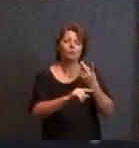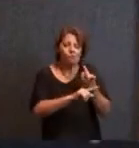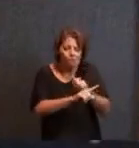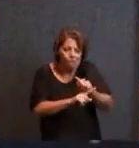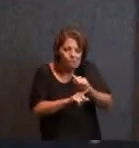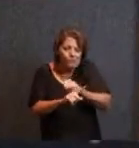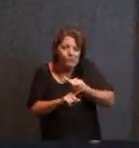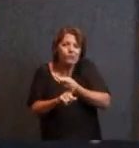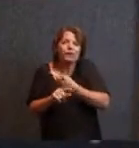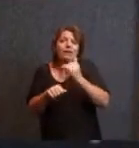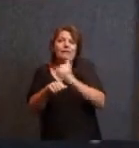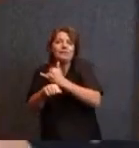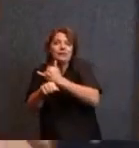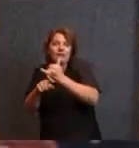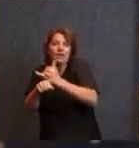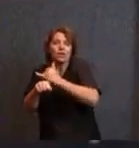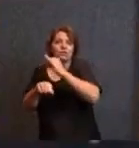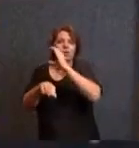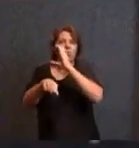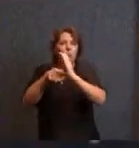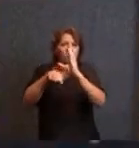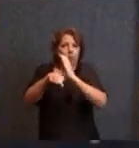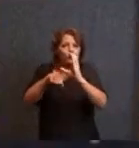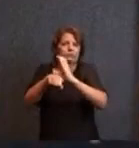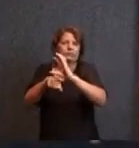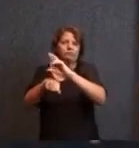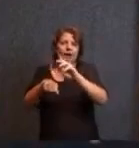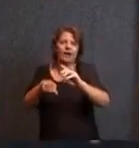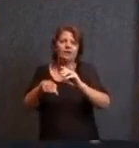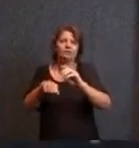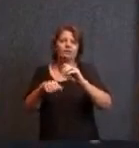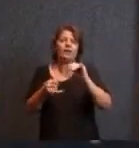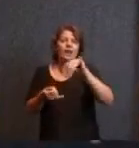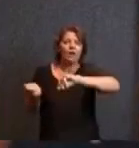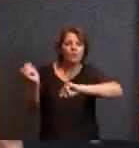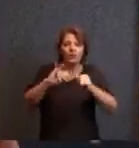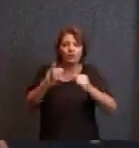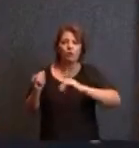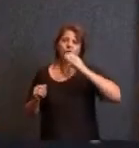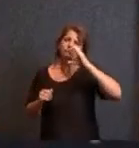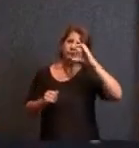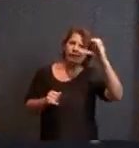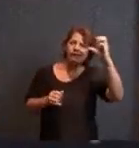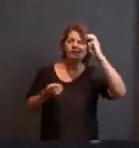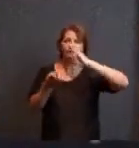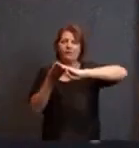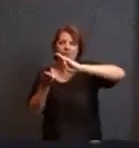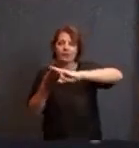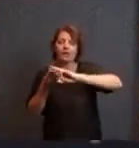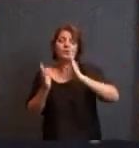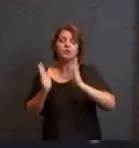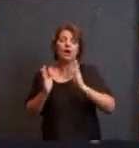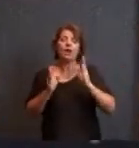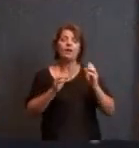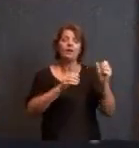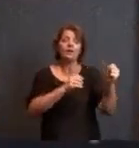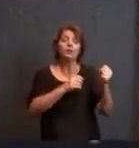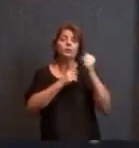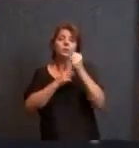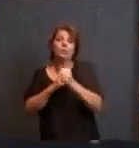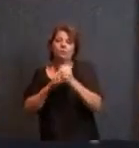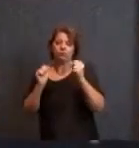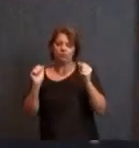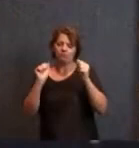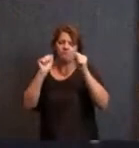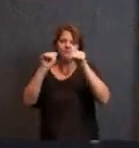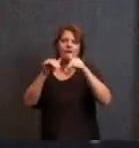são 164 laboratórios de ciências, de matemática, que já estão em Feira de Santana para ser